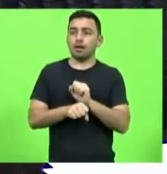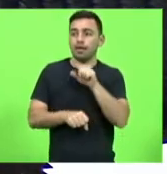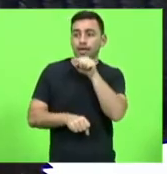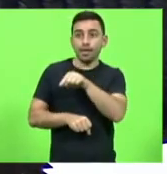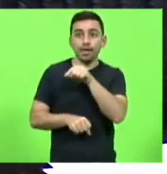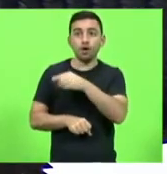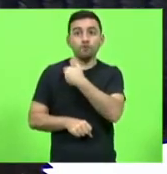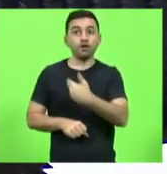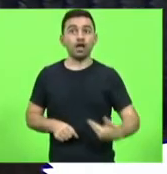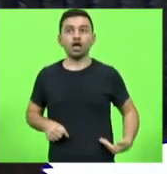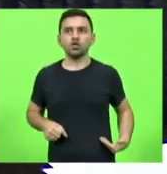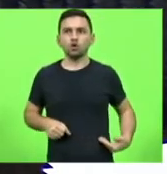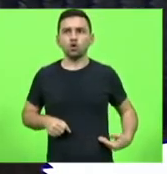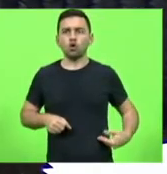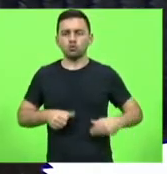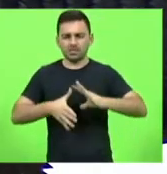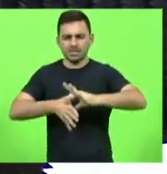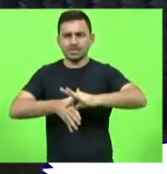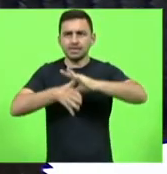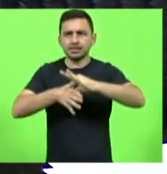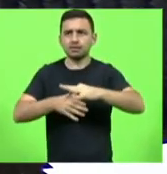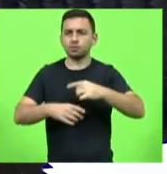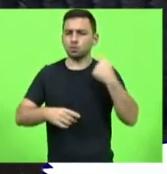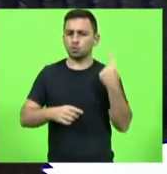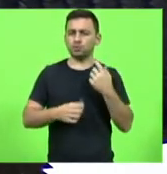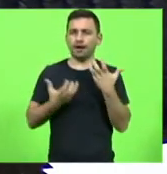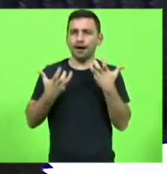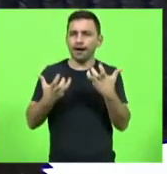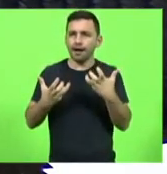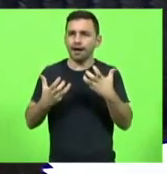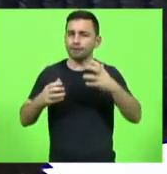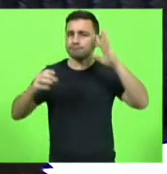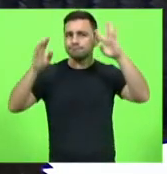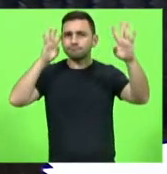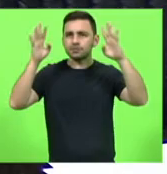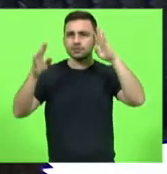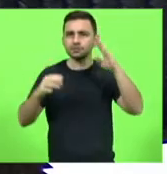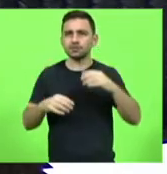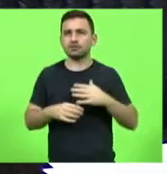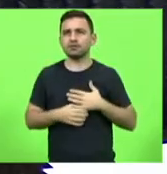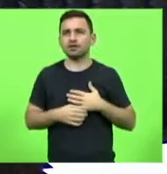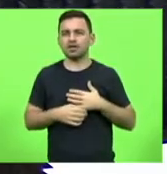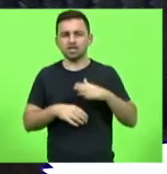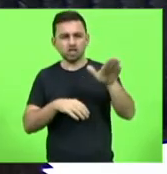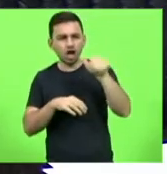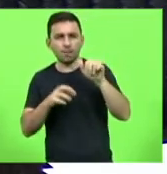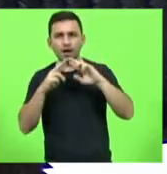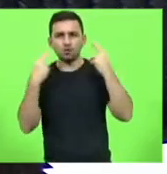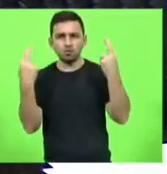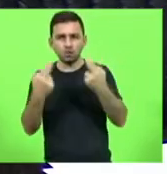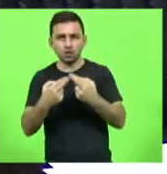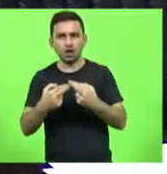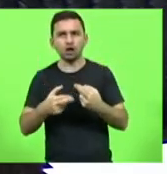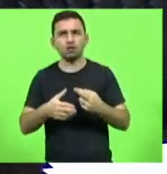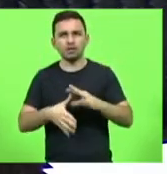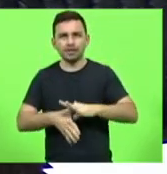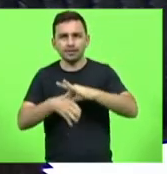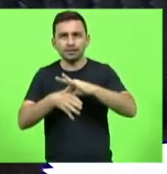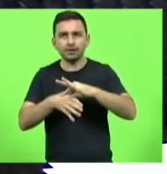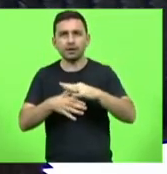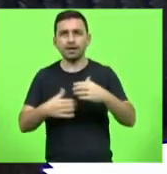liderasse o parlamento catarinense, os deputados estaduais, os federais, convocasse uma reunião e liderasse? Porque a gente,